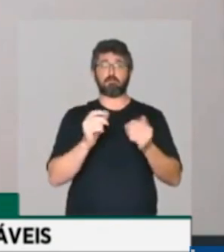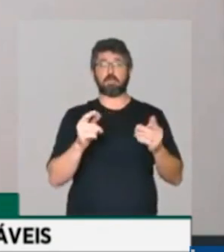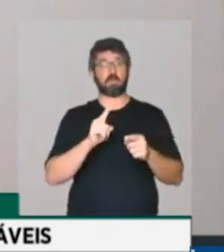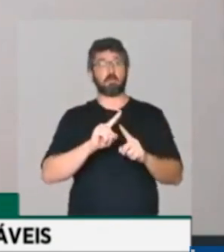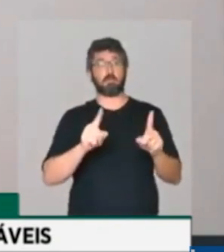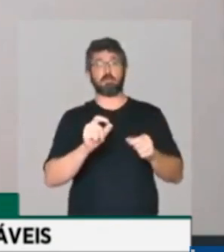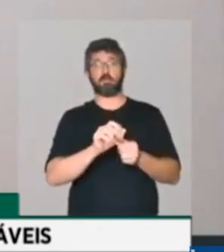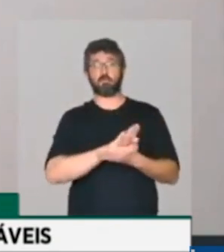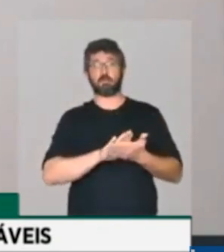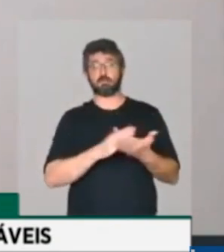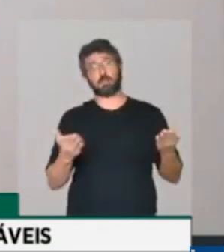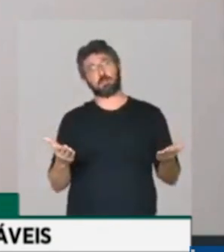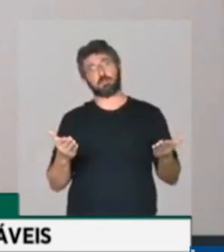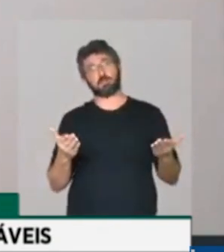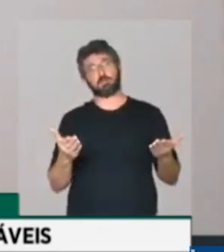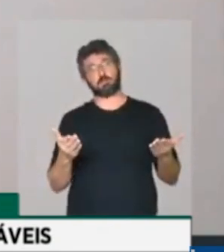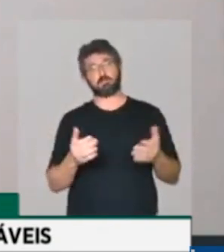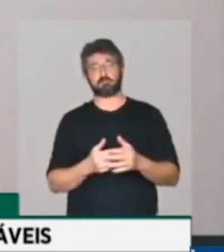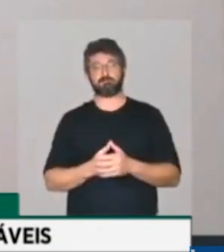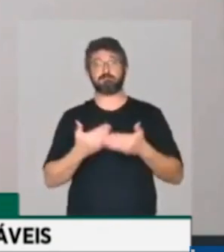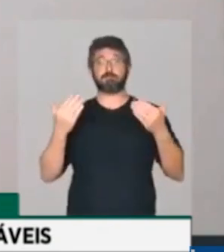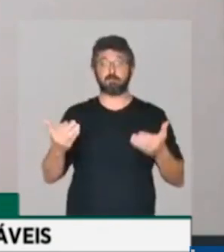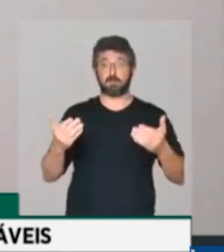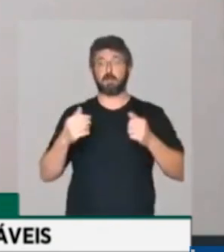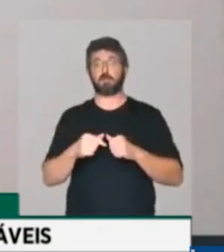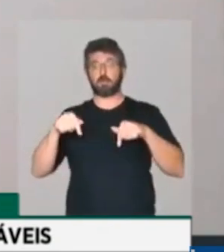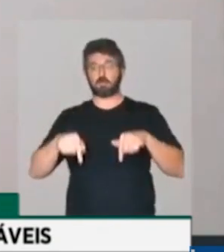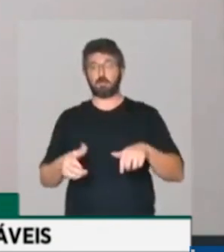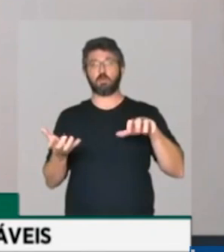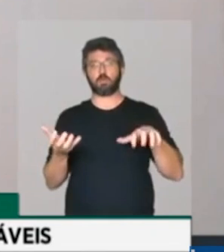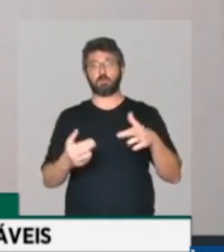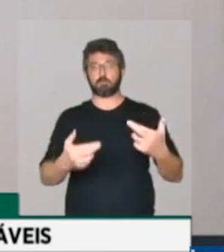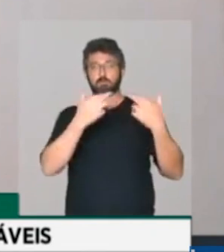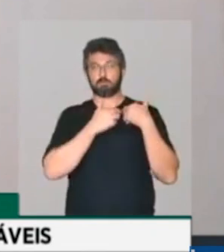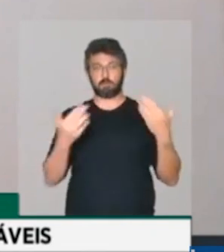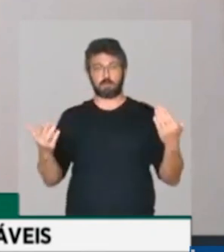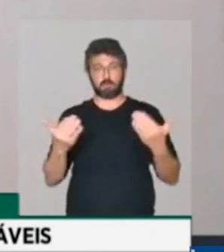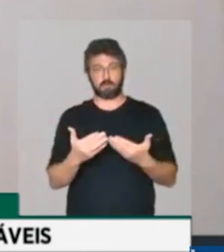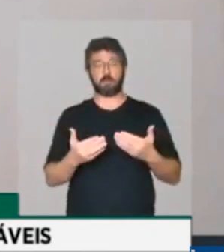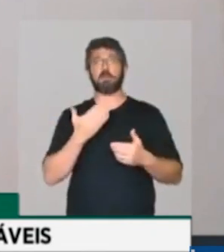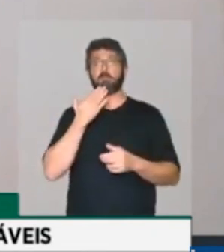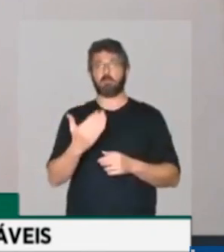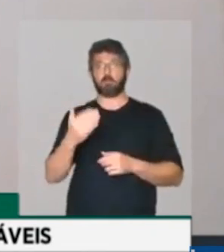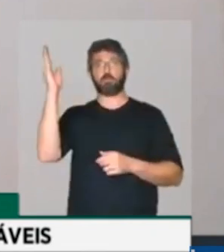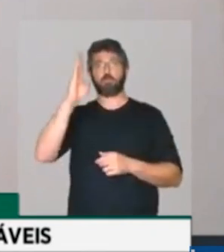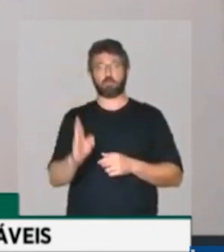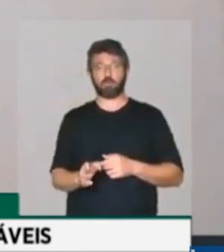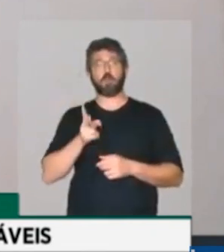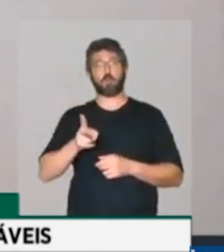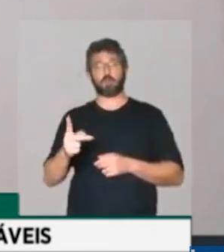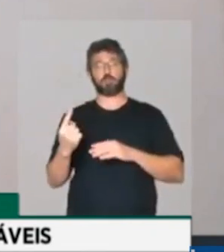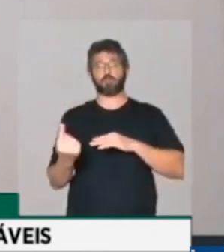governo, de aprovar esse salário mínimo como renda mínima. Então, que o Parlamento tenha responsabilidade com o país, que